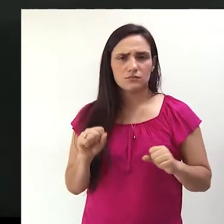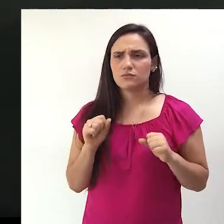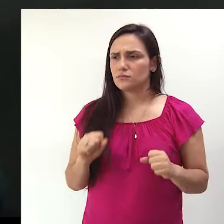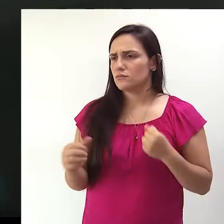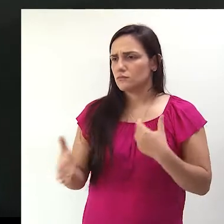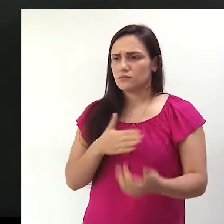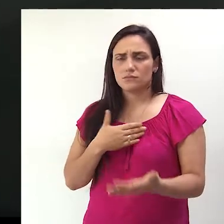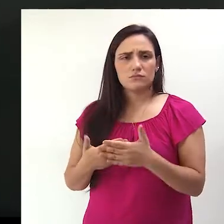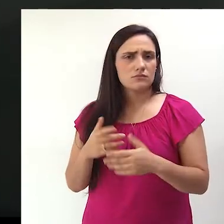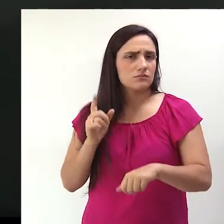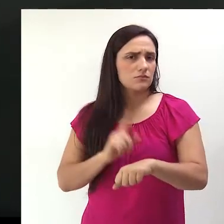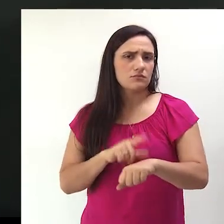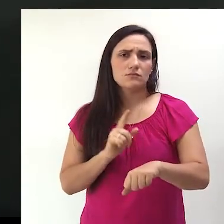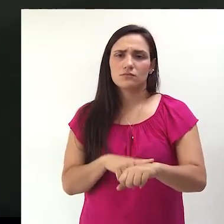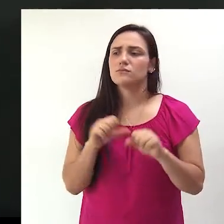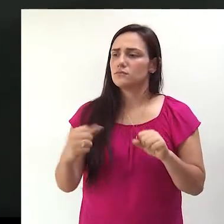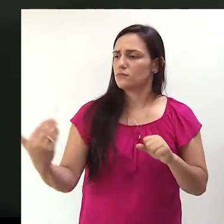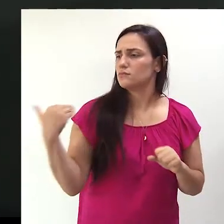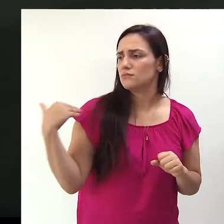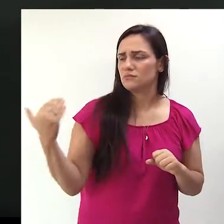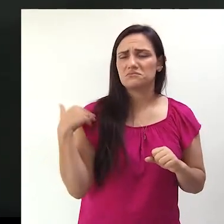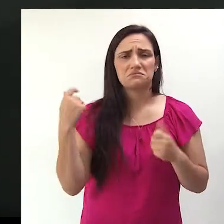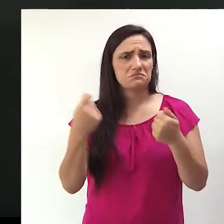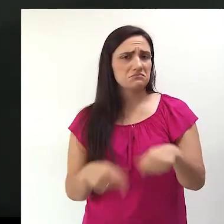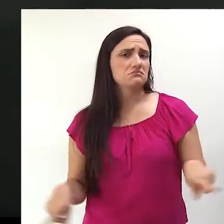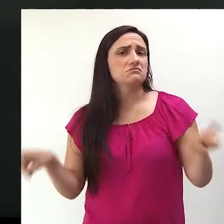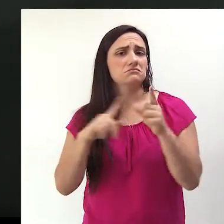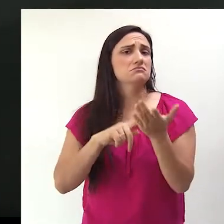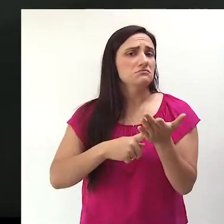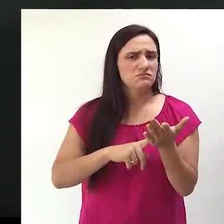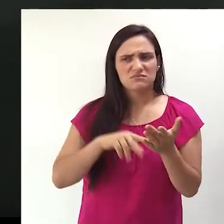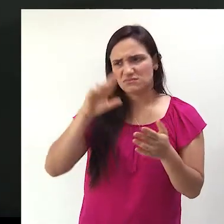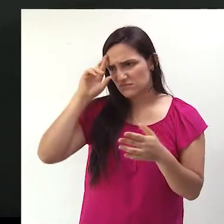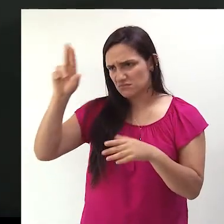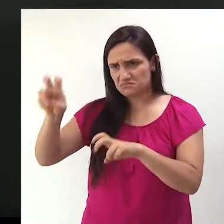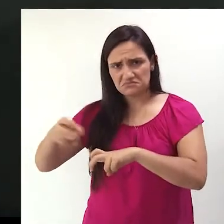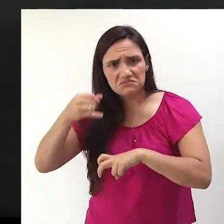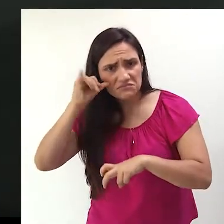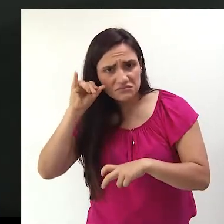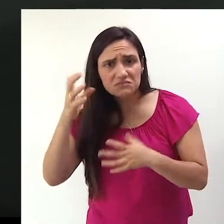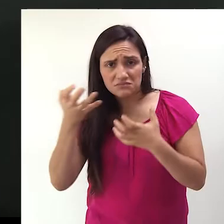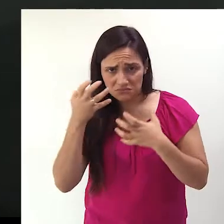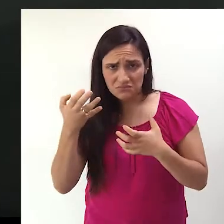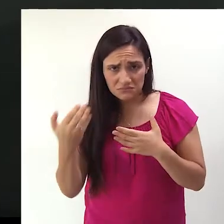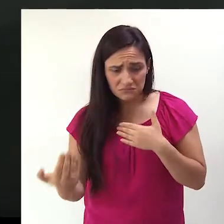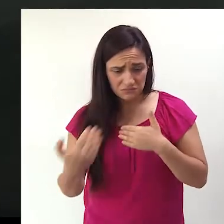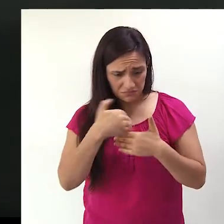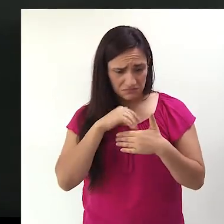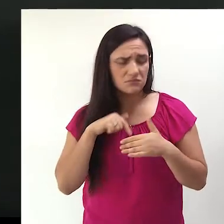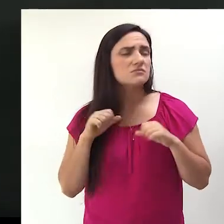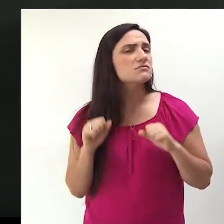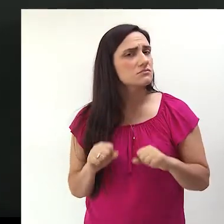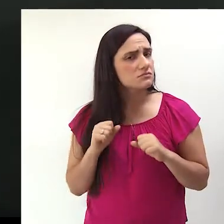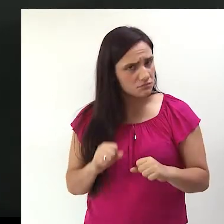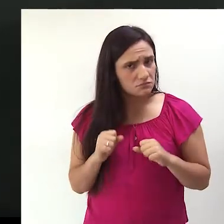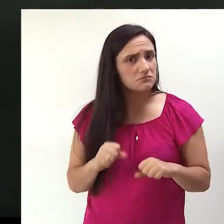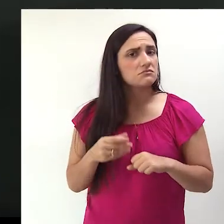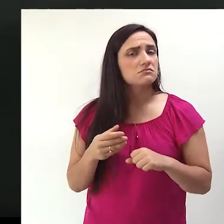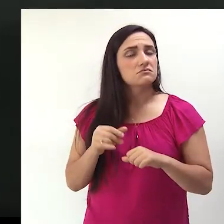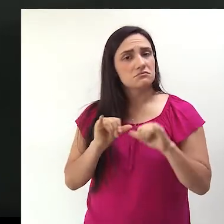dos sindicatos, desse intermédio, para que qualquer produtor rural venha nos visitar, venha trocar ideia, venha